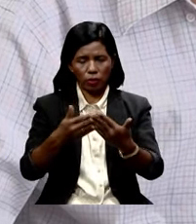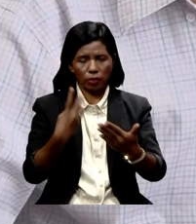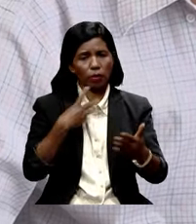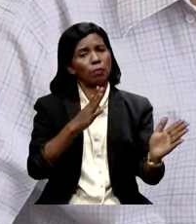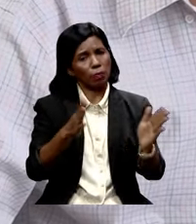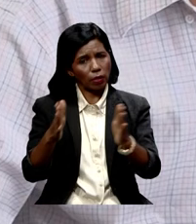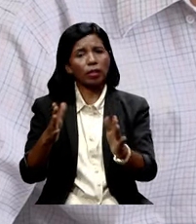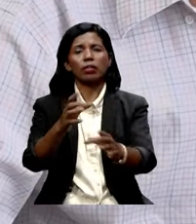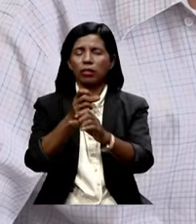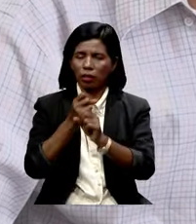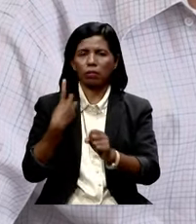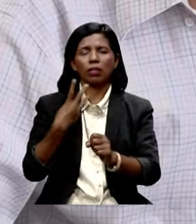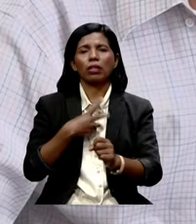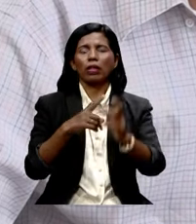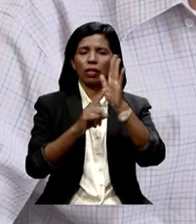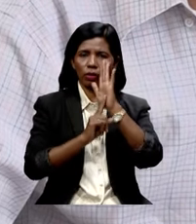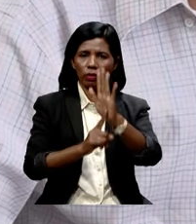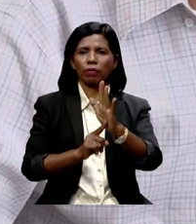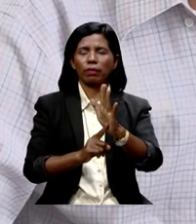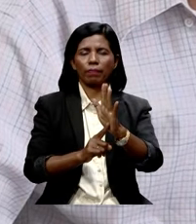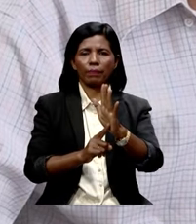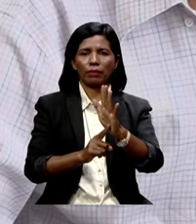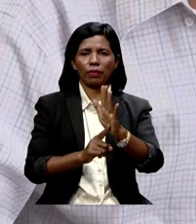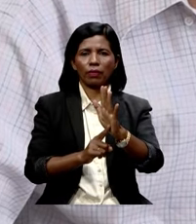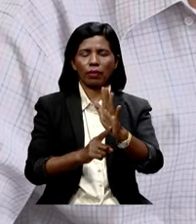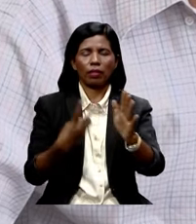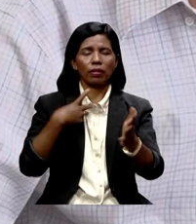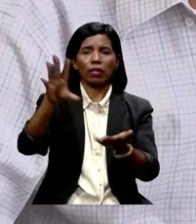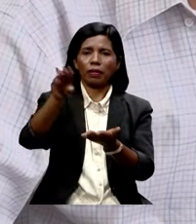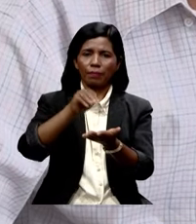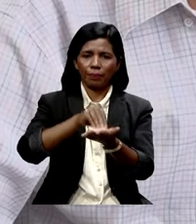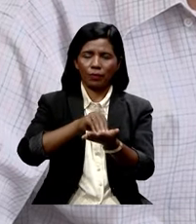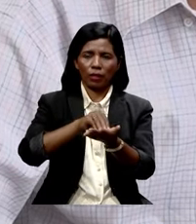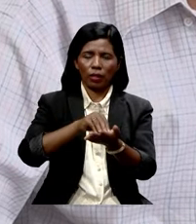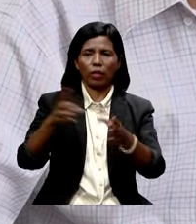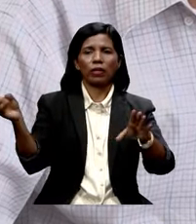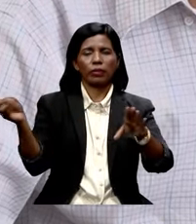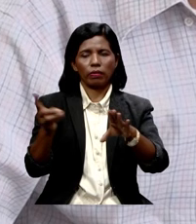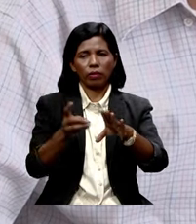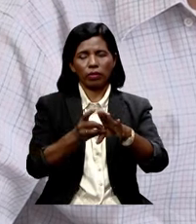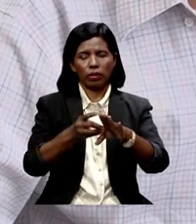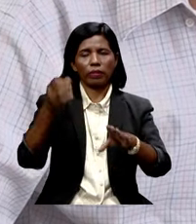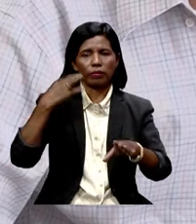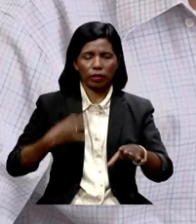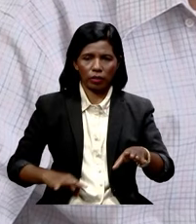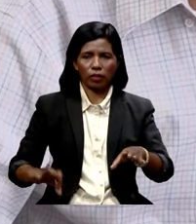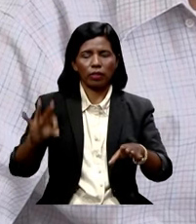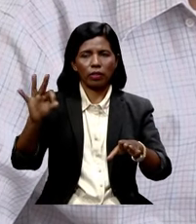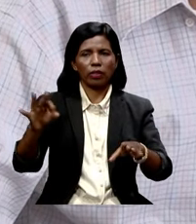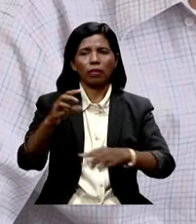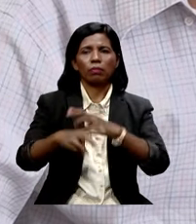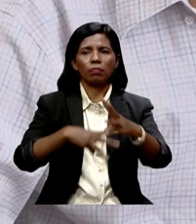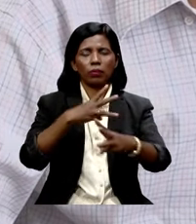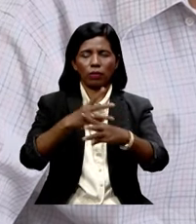mai ita haturu ni katak, ita adapta te ona documentus fraternity tuti, katak mundu ne